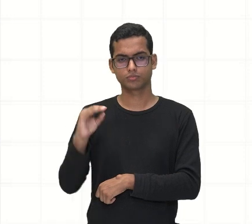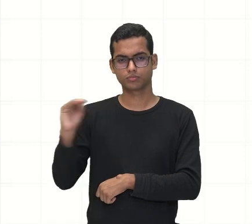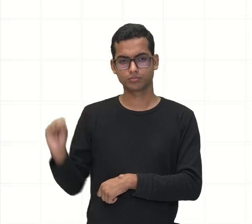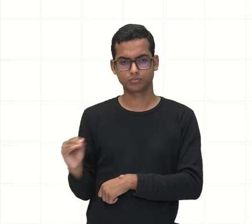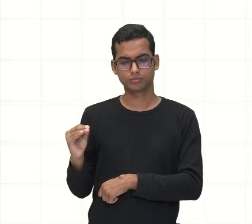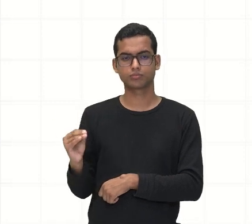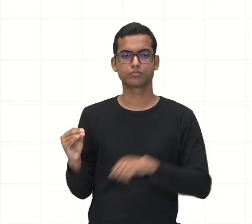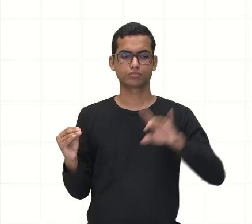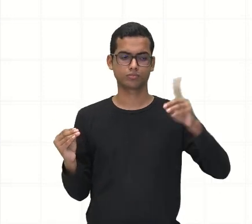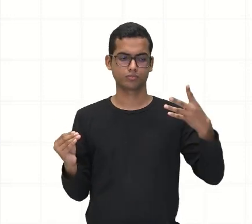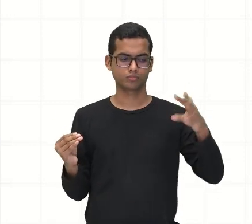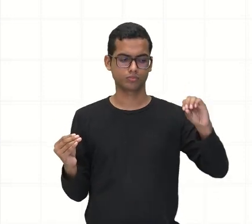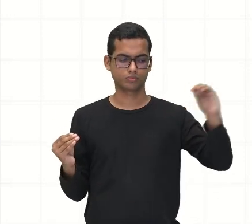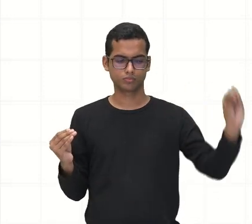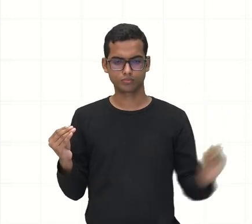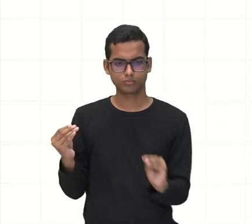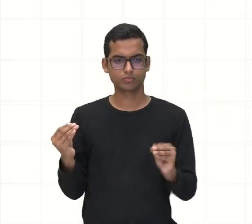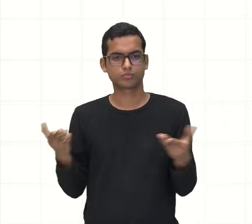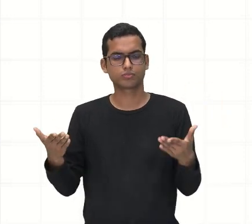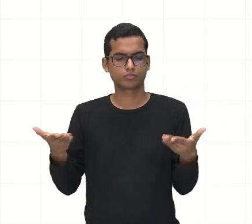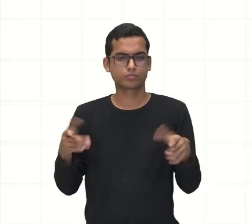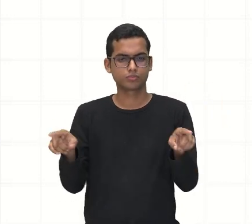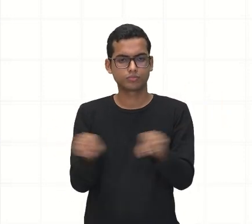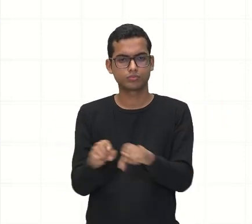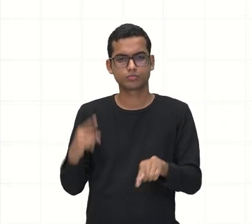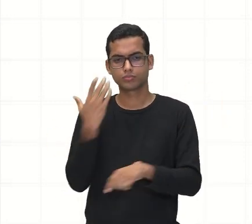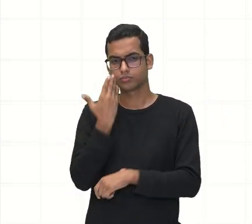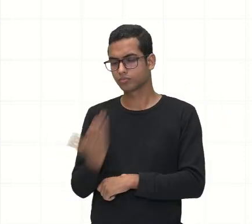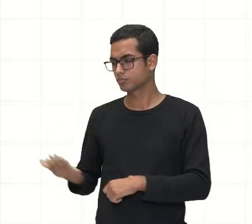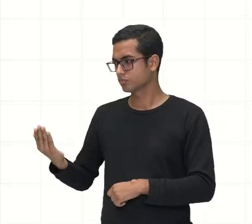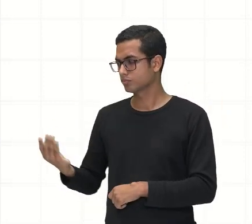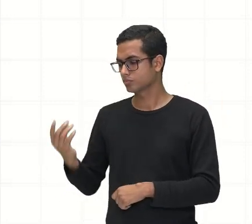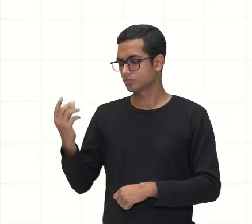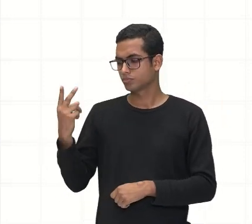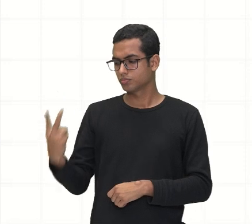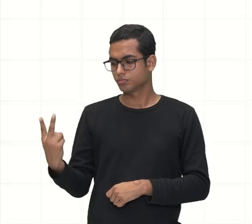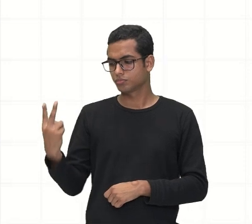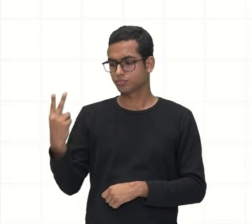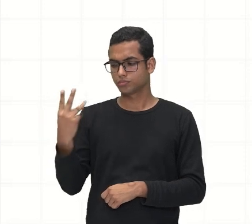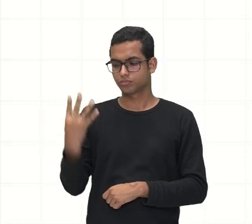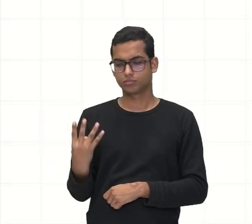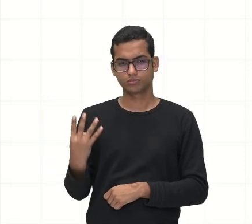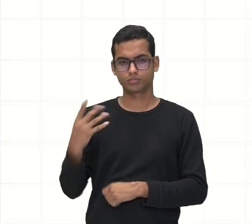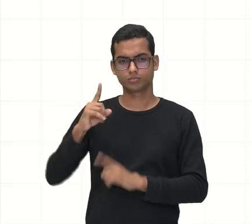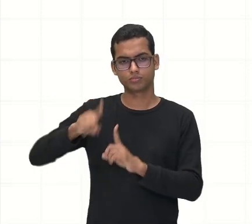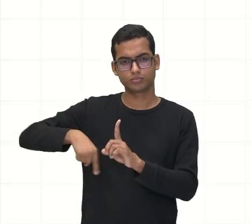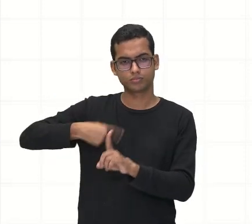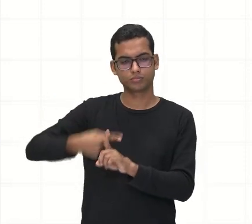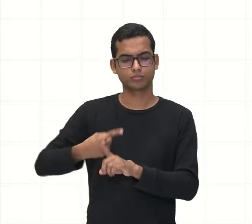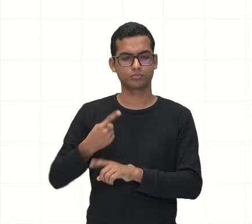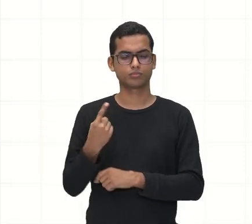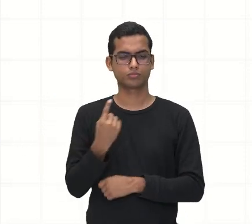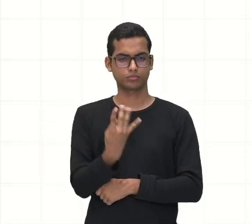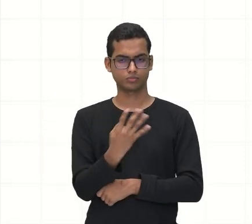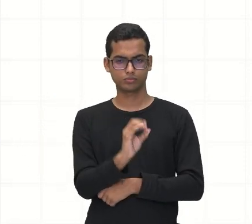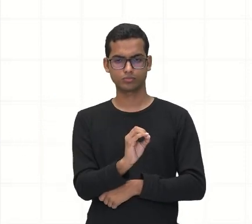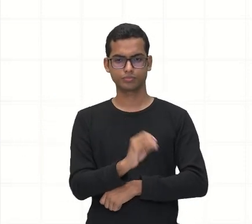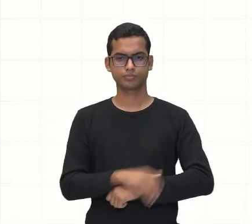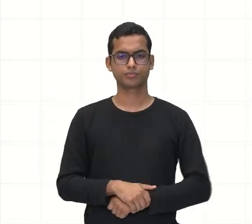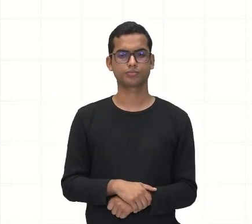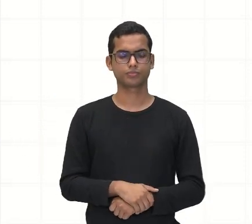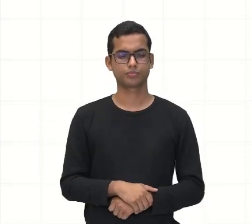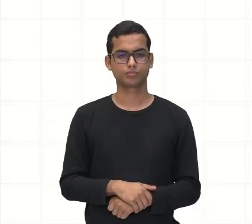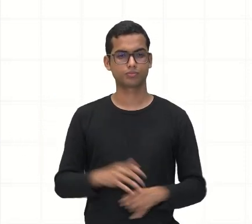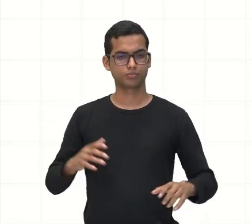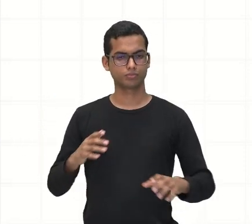número 40, ó. Agora, ó, repetir aqui o número 40, perdão, marquei aqui. Agora ficamos com 24 mais 40. 24